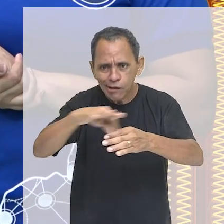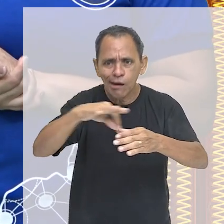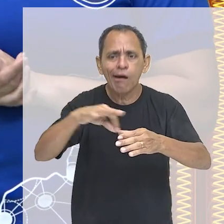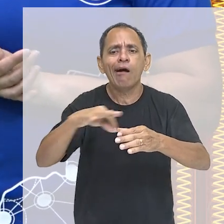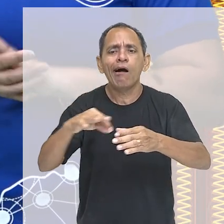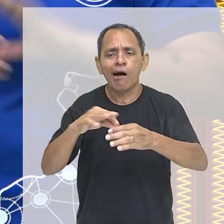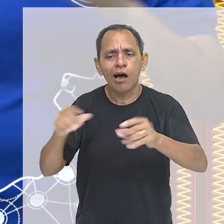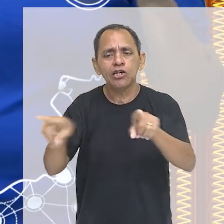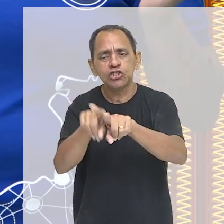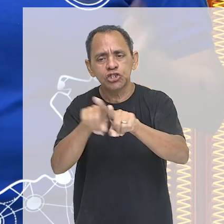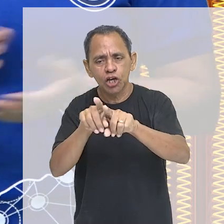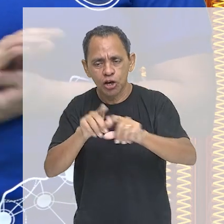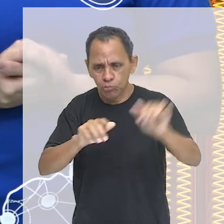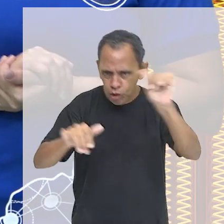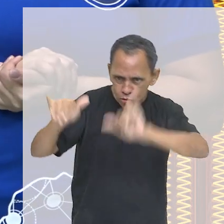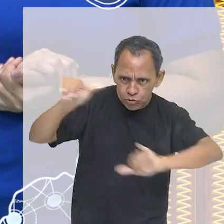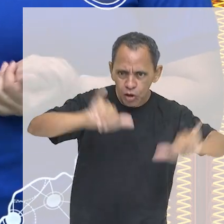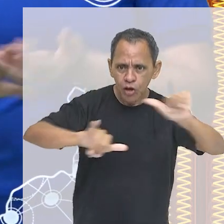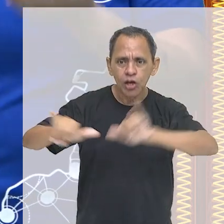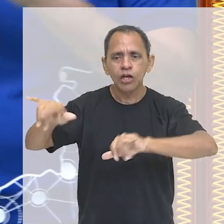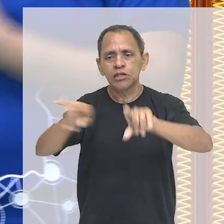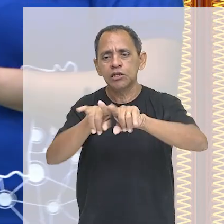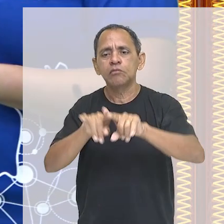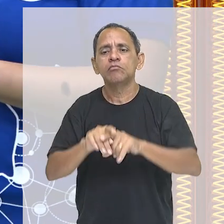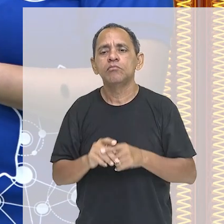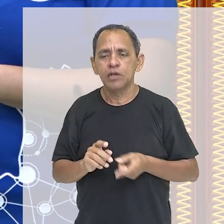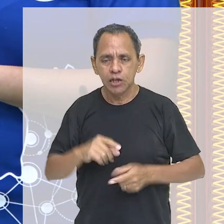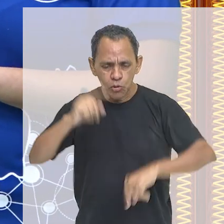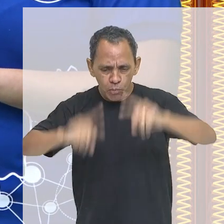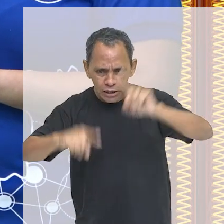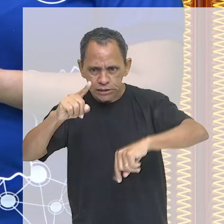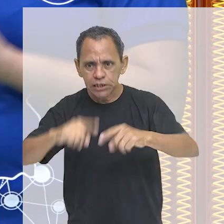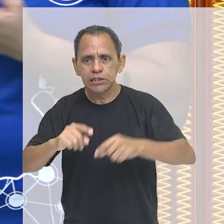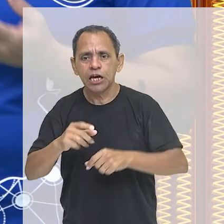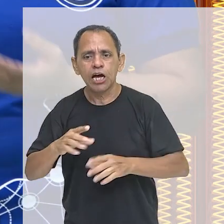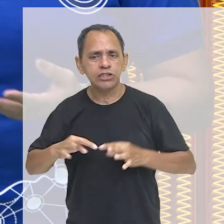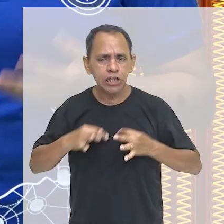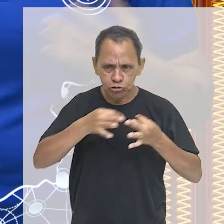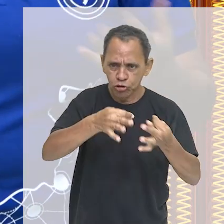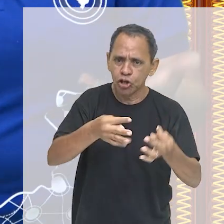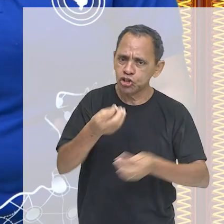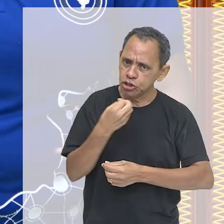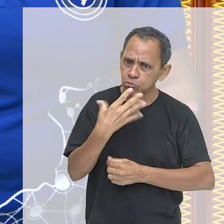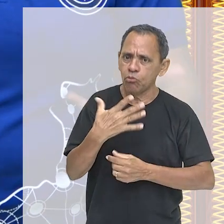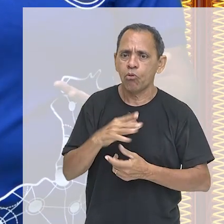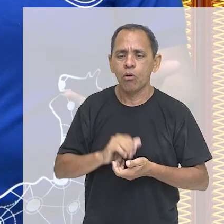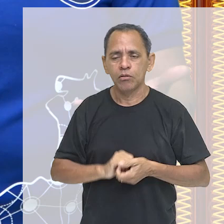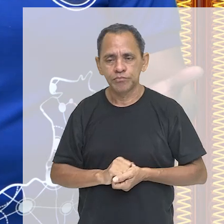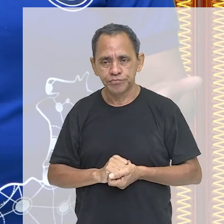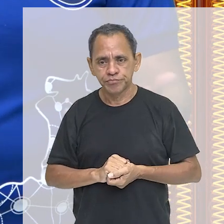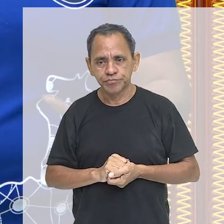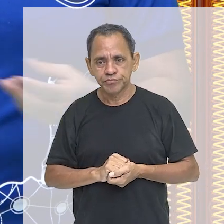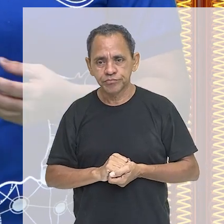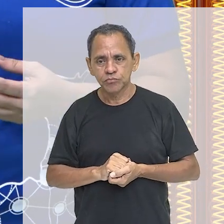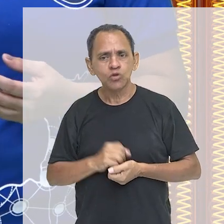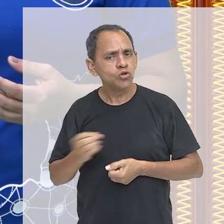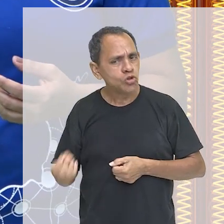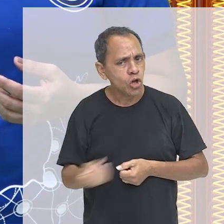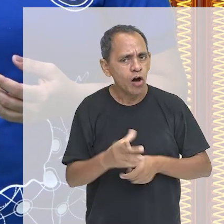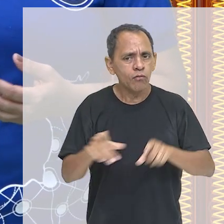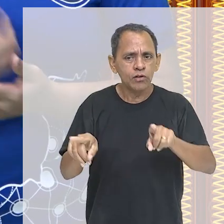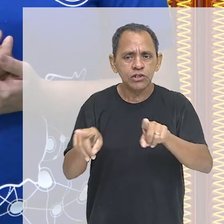fertilizantes, né, e equipamentos aí de alta tecnologia que poderia estar ajudando ele, porém ele não vai conseguir ter aquele acesso